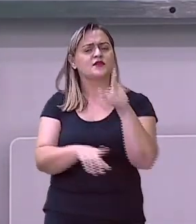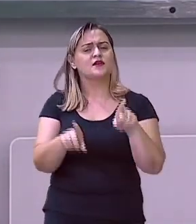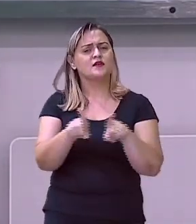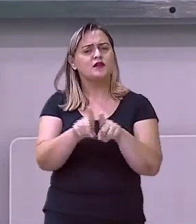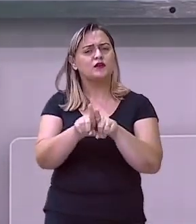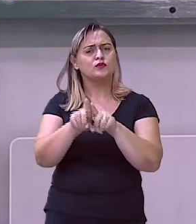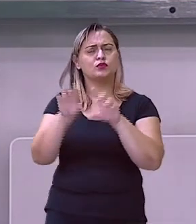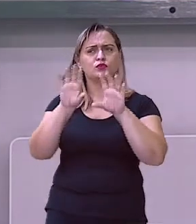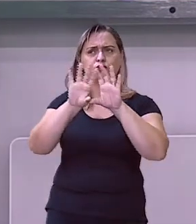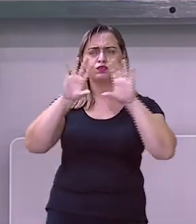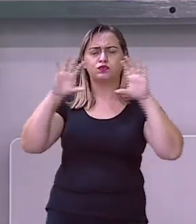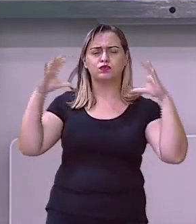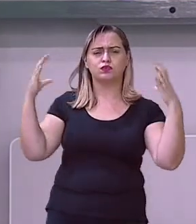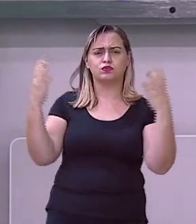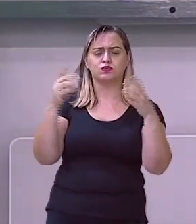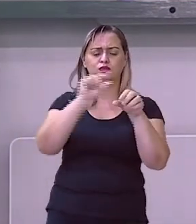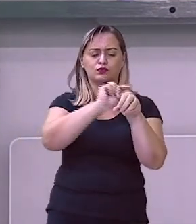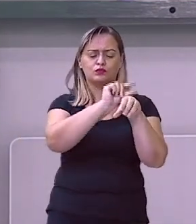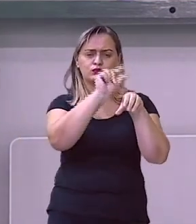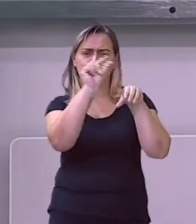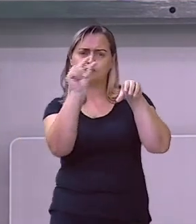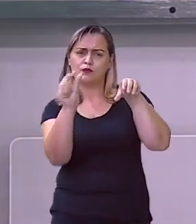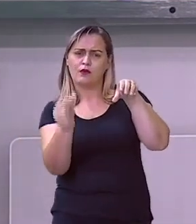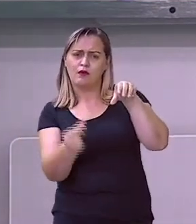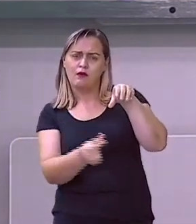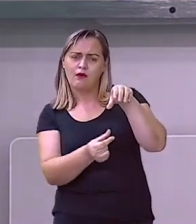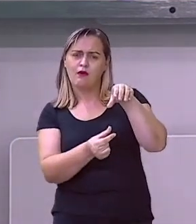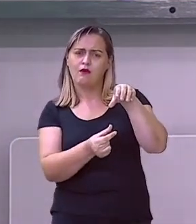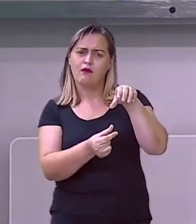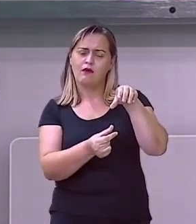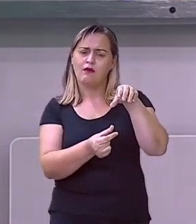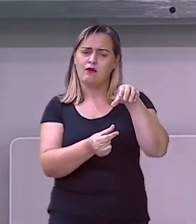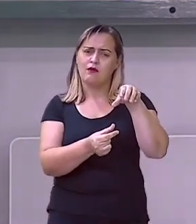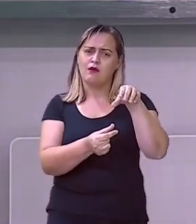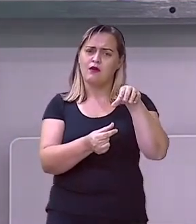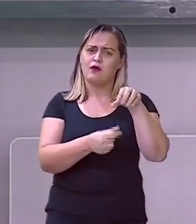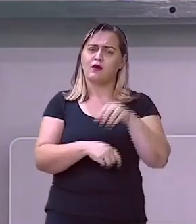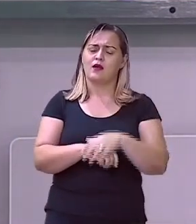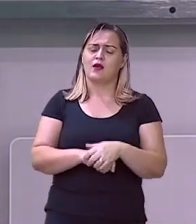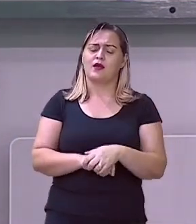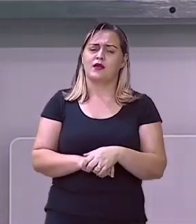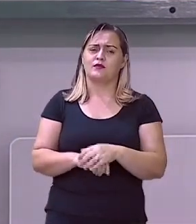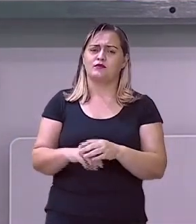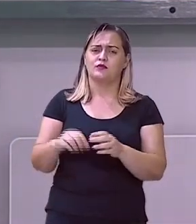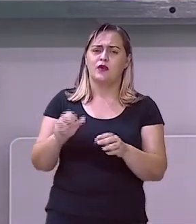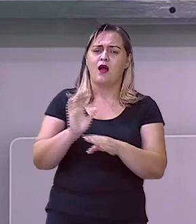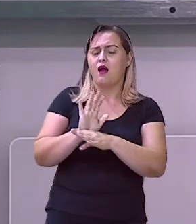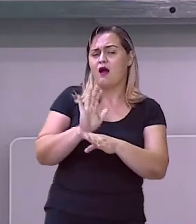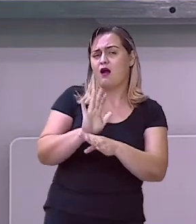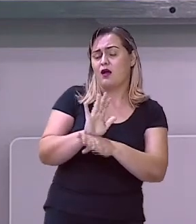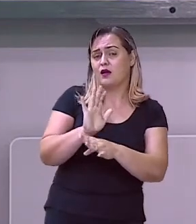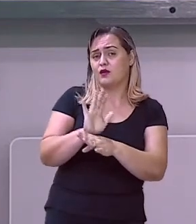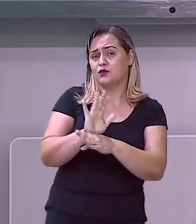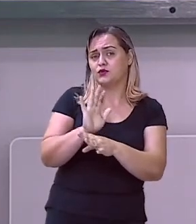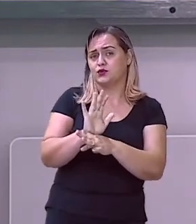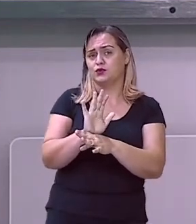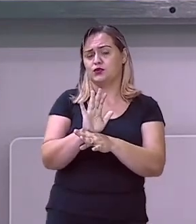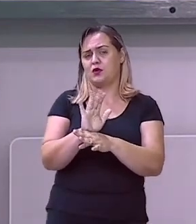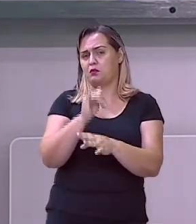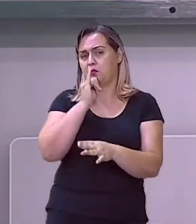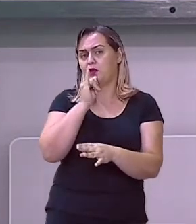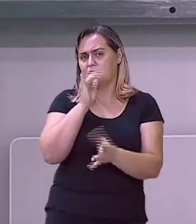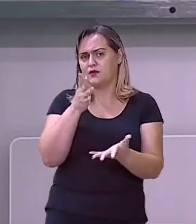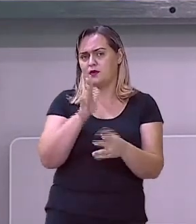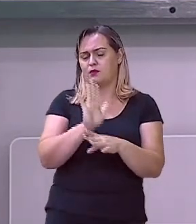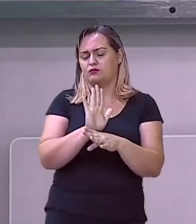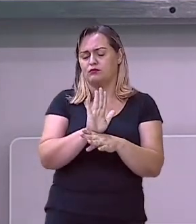é esse calor que a atmosfera retém e que nos auxilia à noite, por